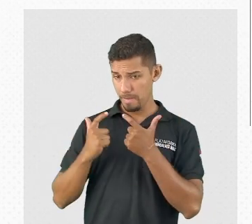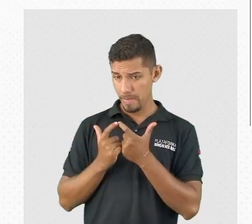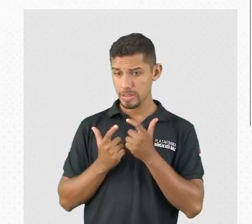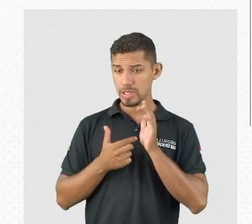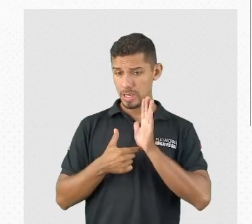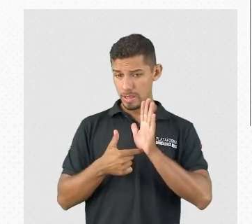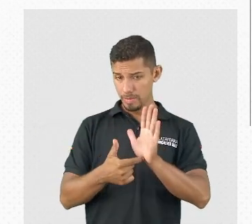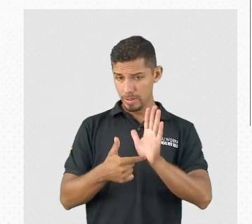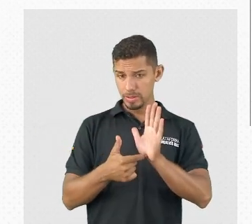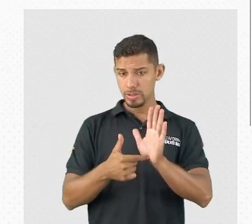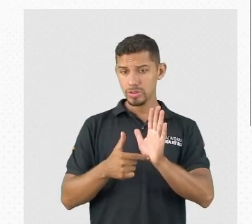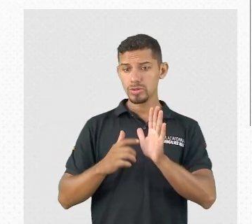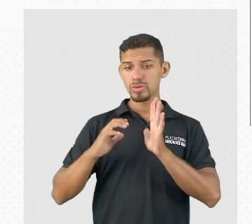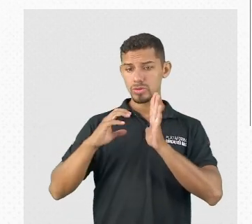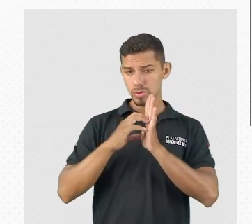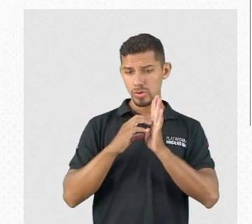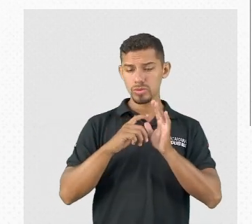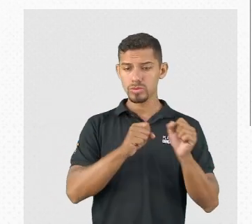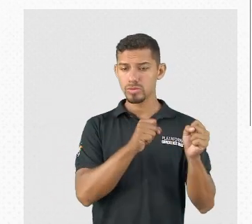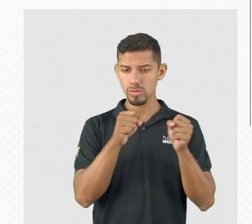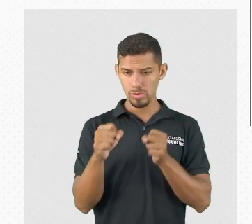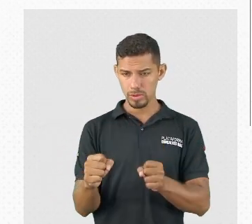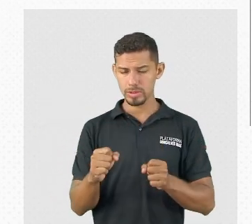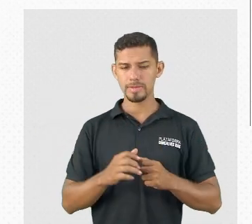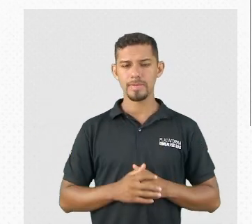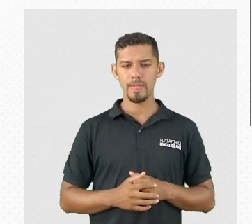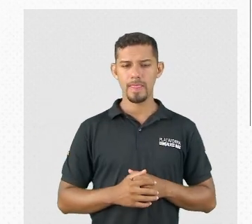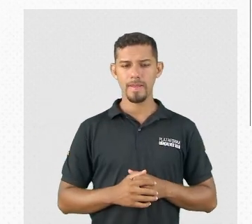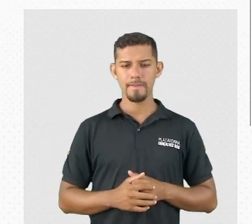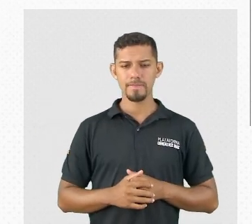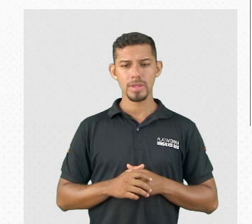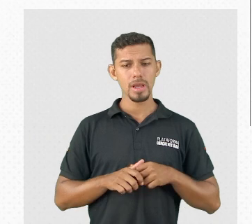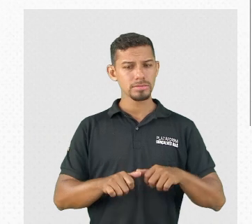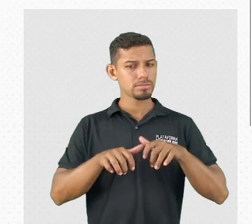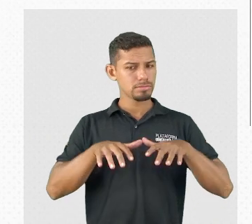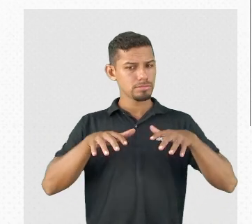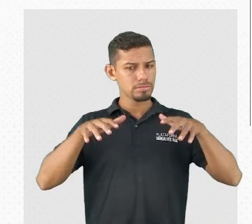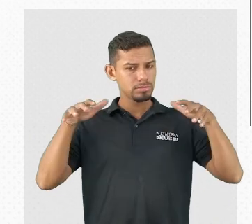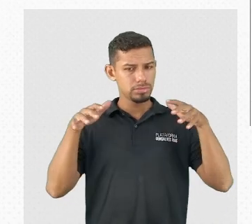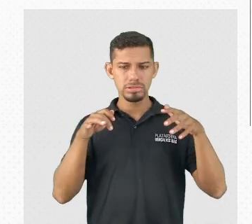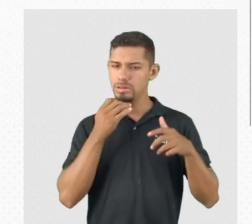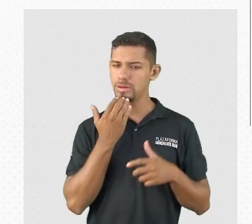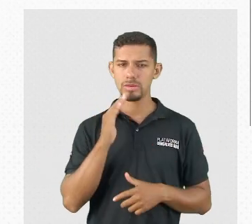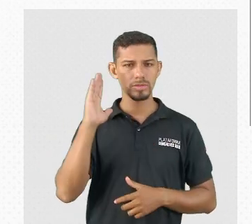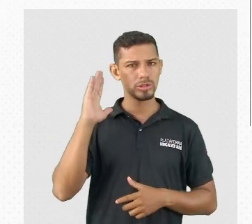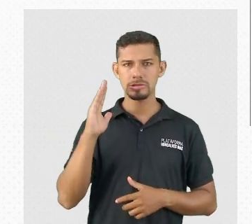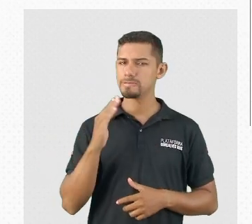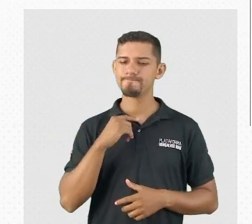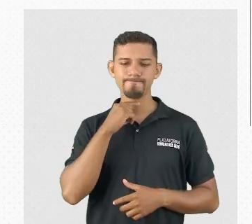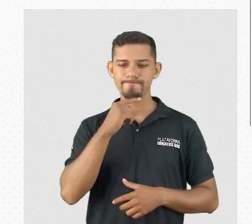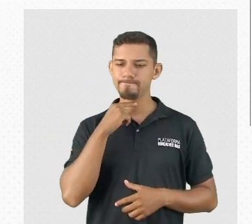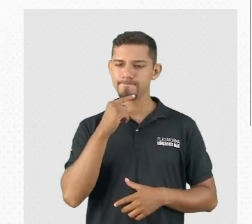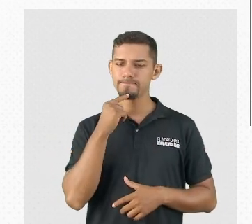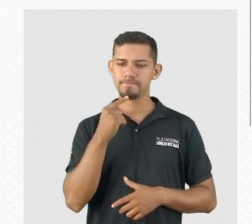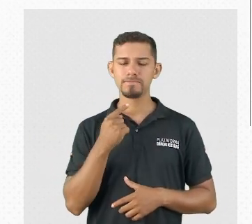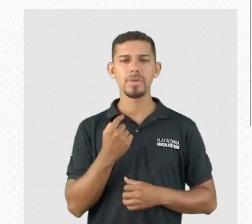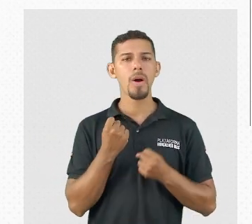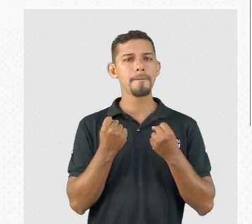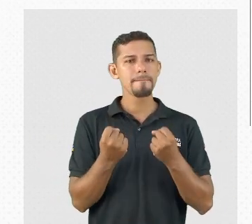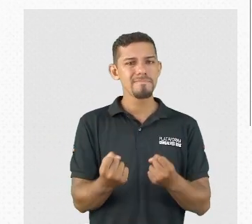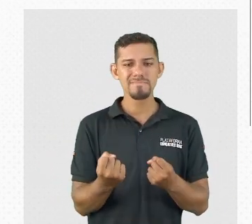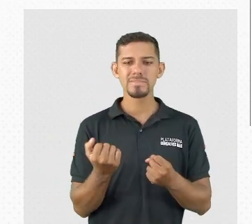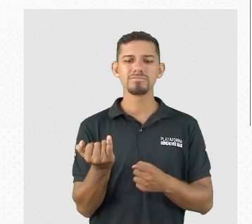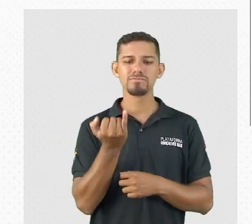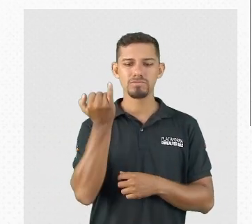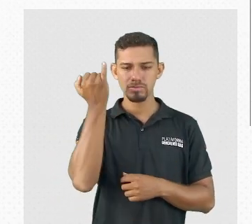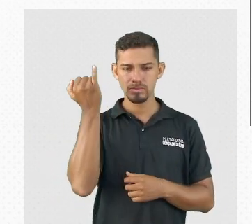representatividade nos órgãos do poder, pois a proporção não corresponde jamais ao peso